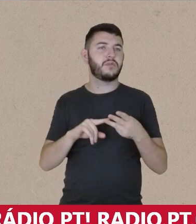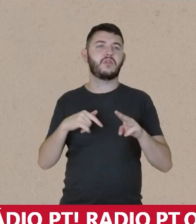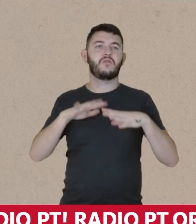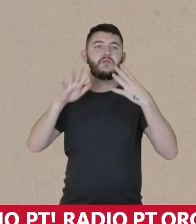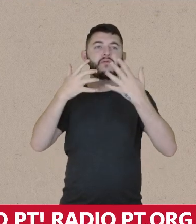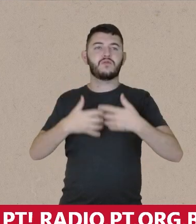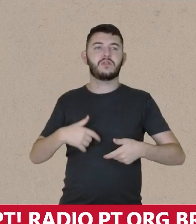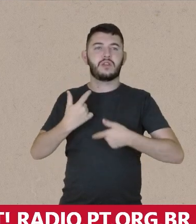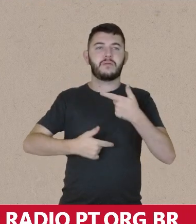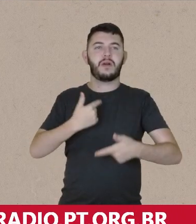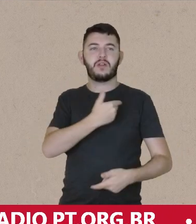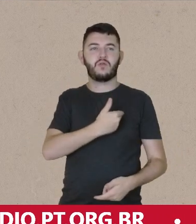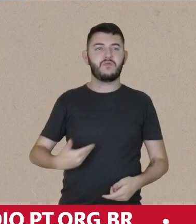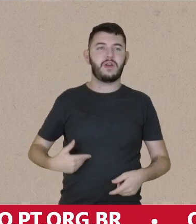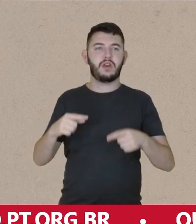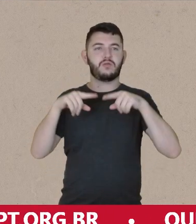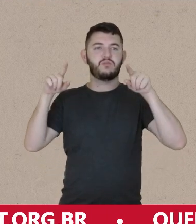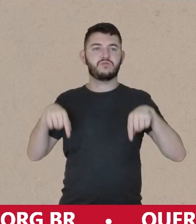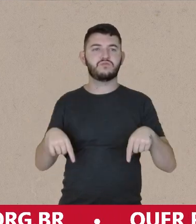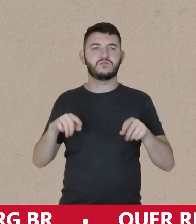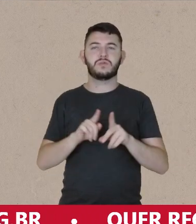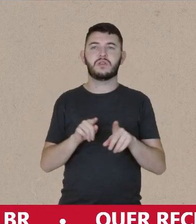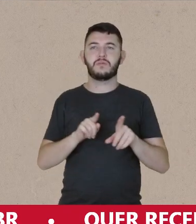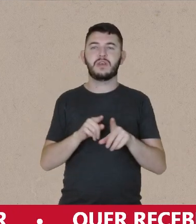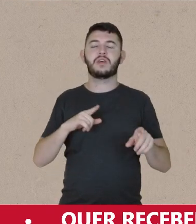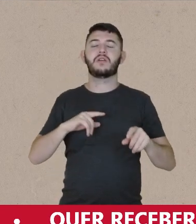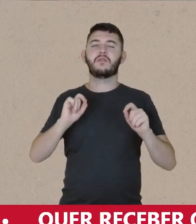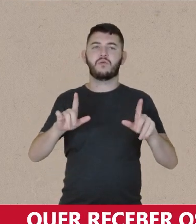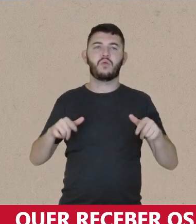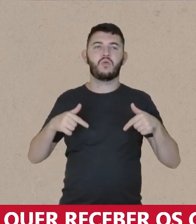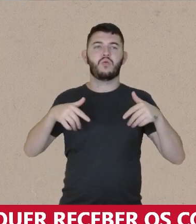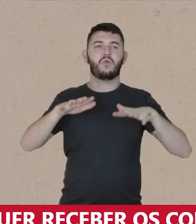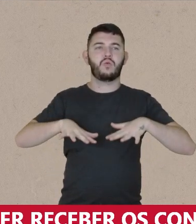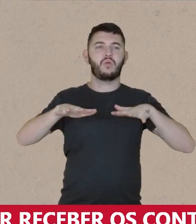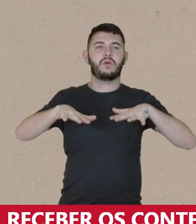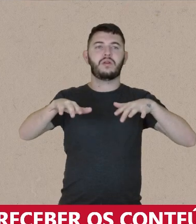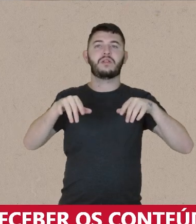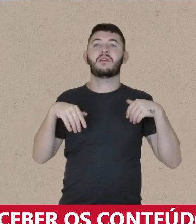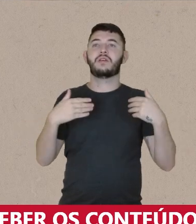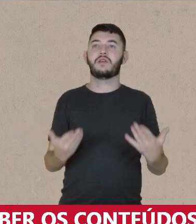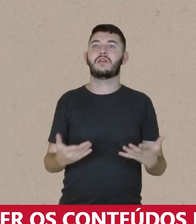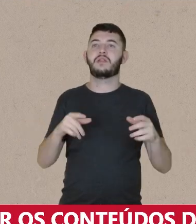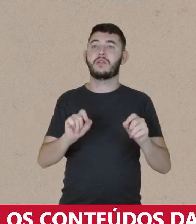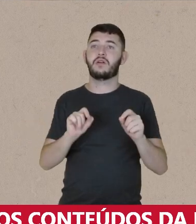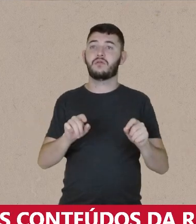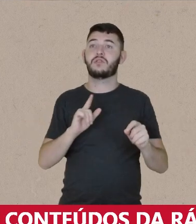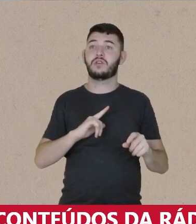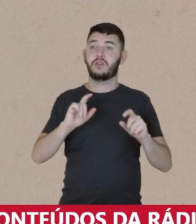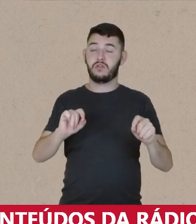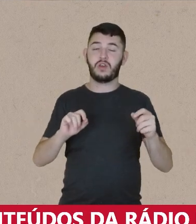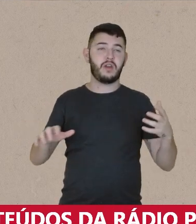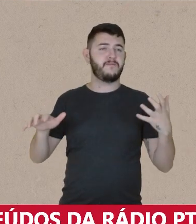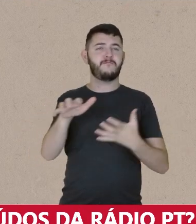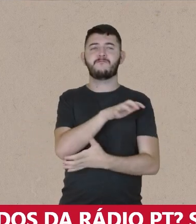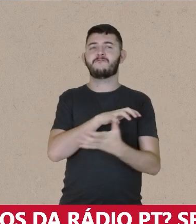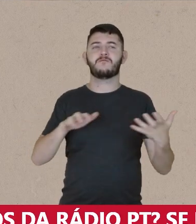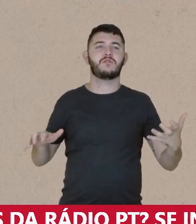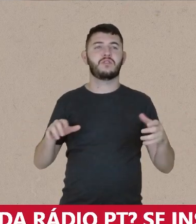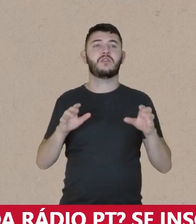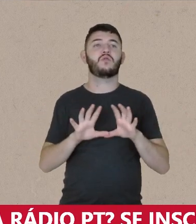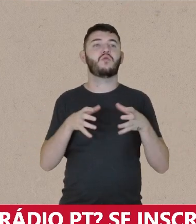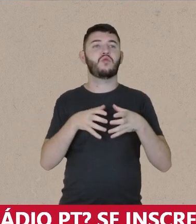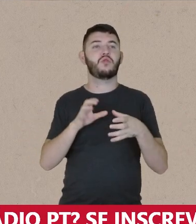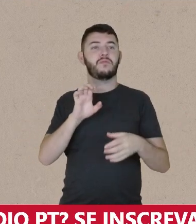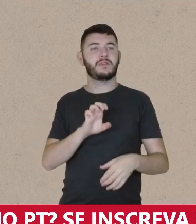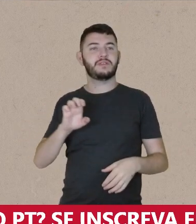depois grandes greves operárias. E uma parcela da esquerda pegou em armas. Veio o ato institucional número 5. 6 anos